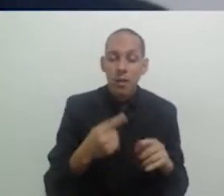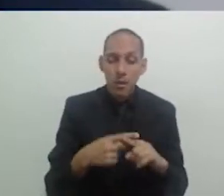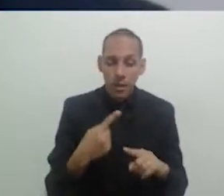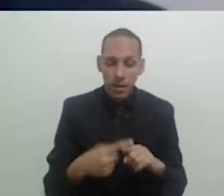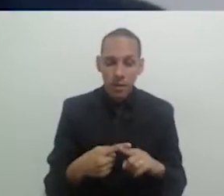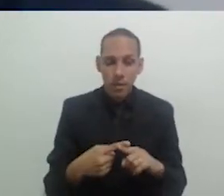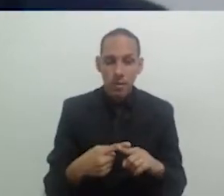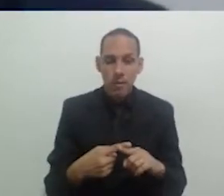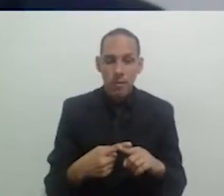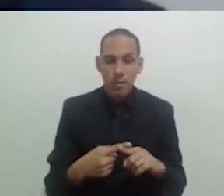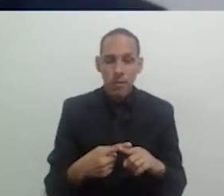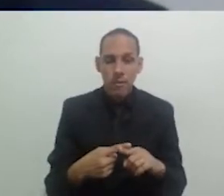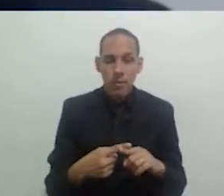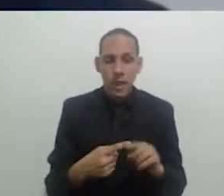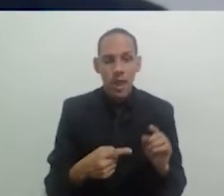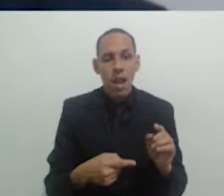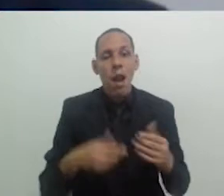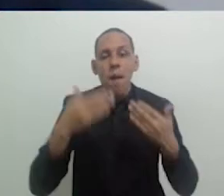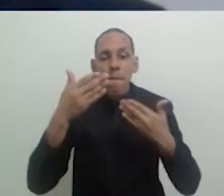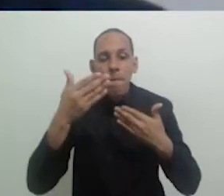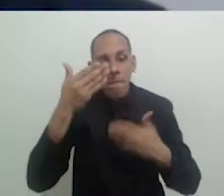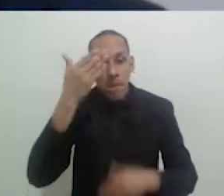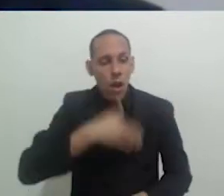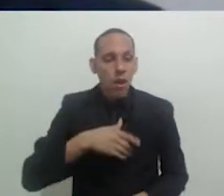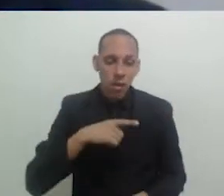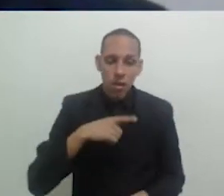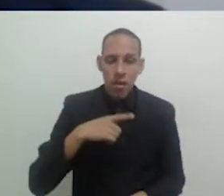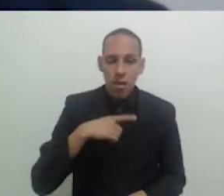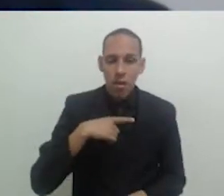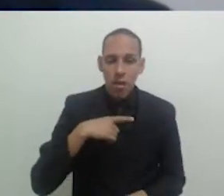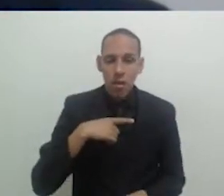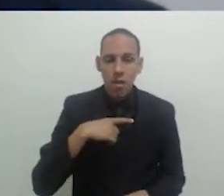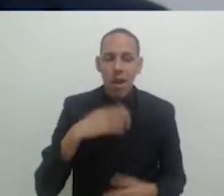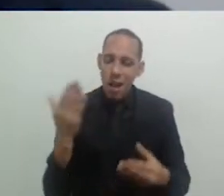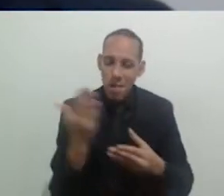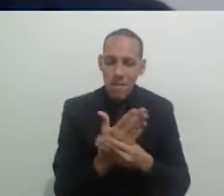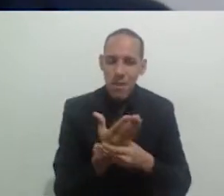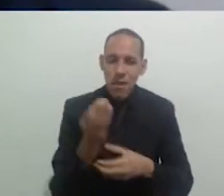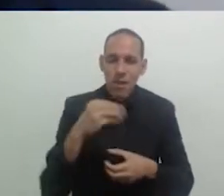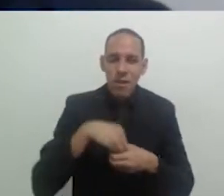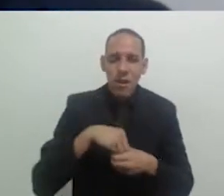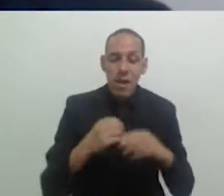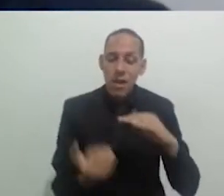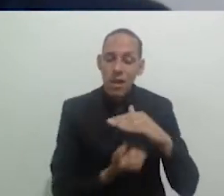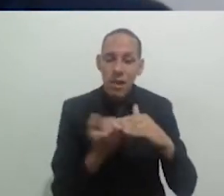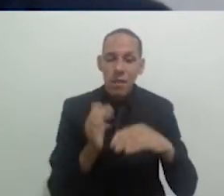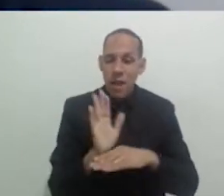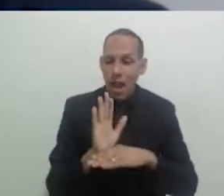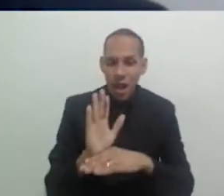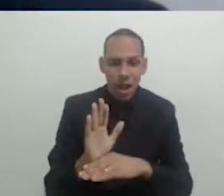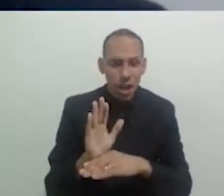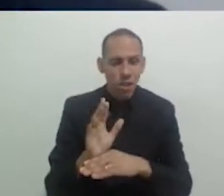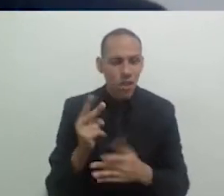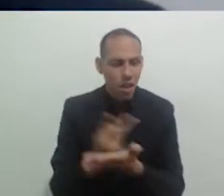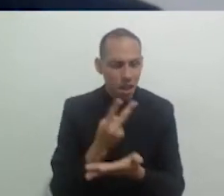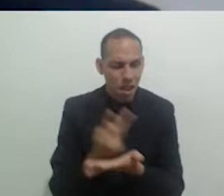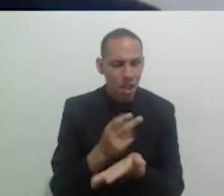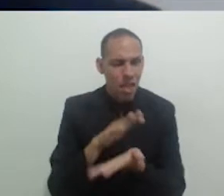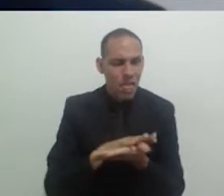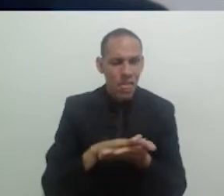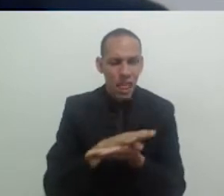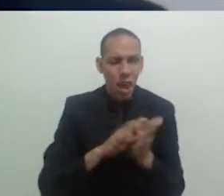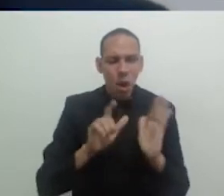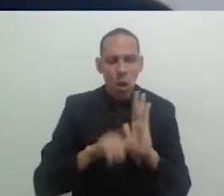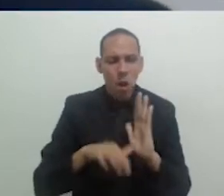com as provas que constam dos autos, a empresa não corroborou para nenhum tipo de conduta delituosa, desviosa